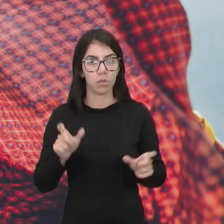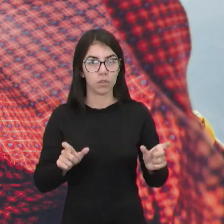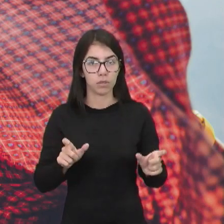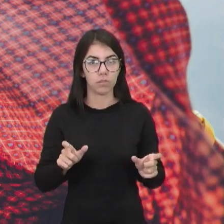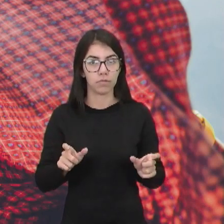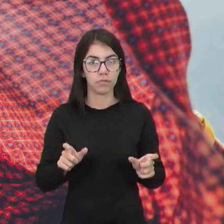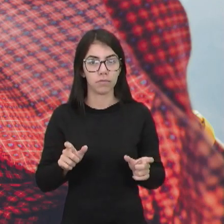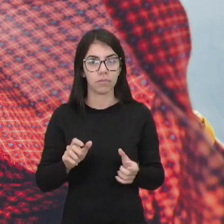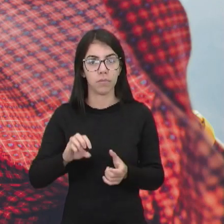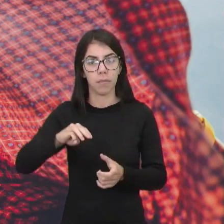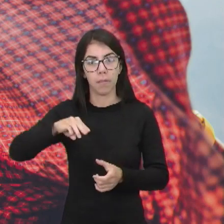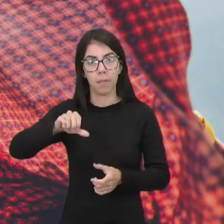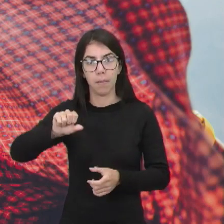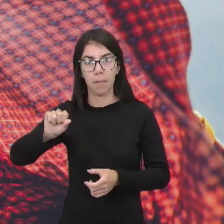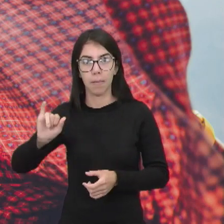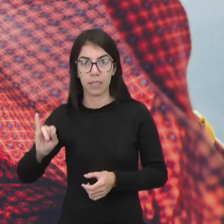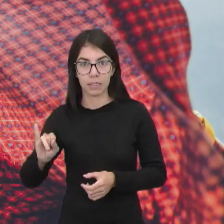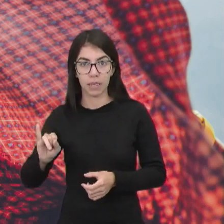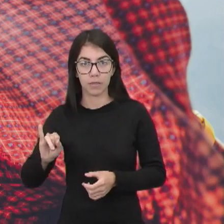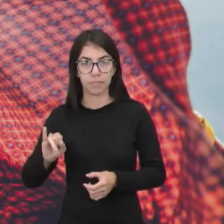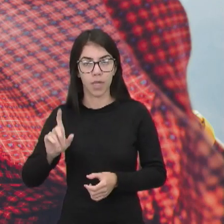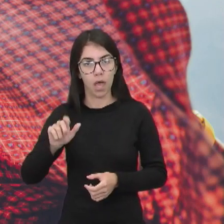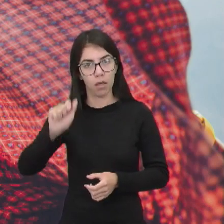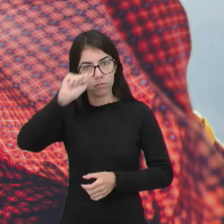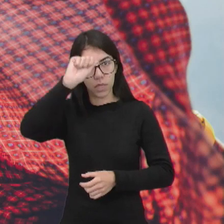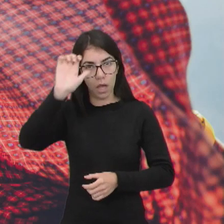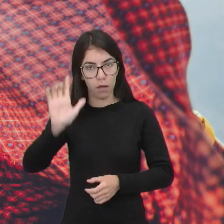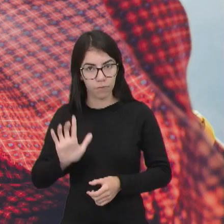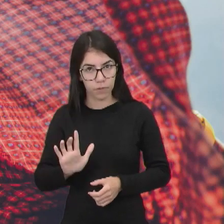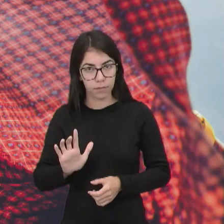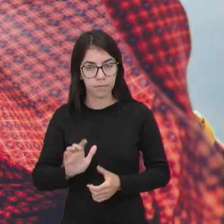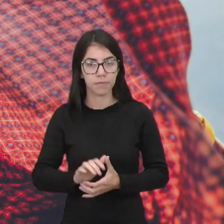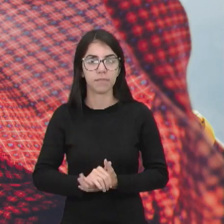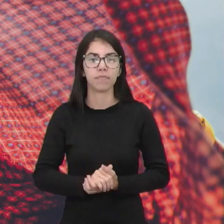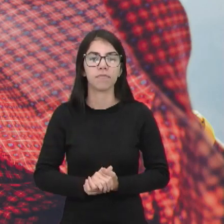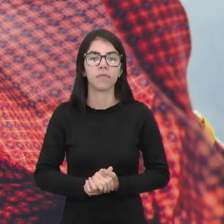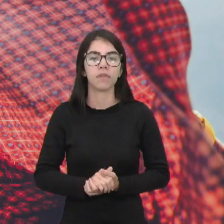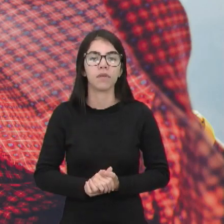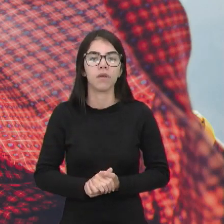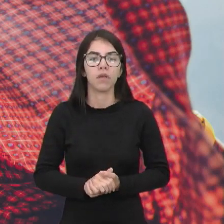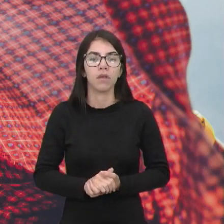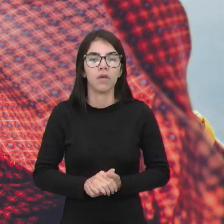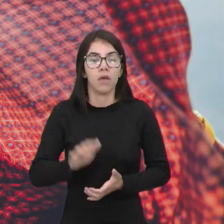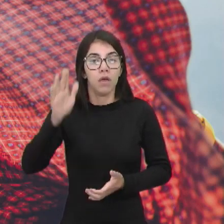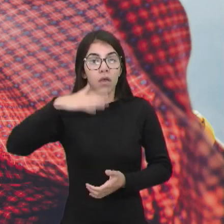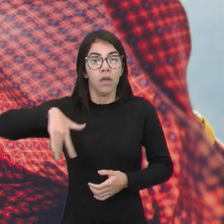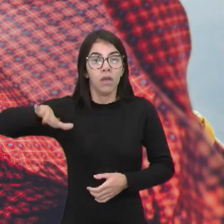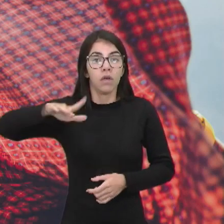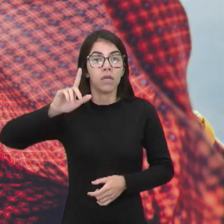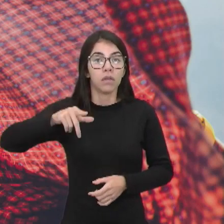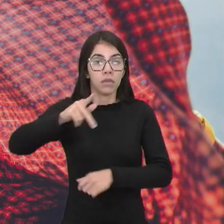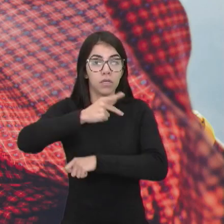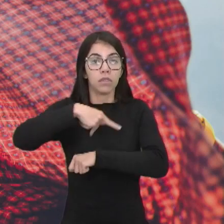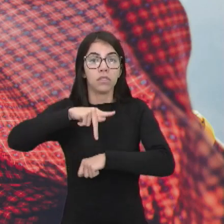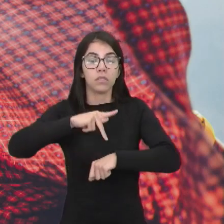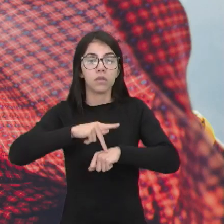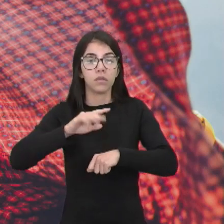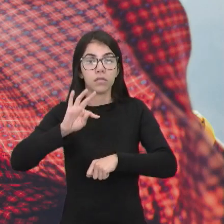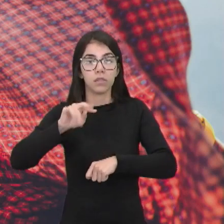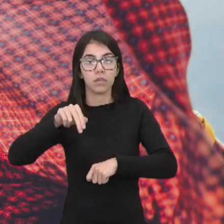etnia Maasai, né? É da África, né? Eles estão, né, no país da